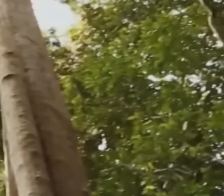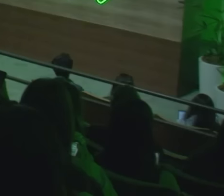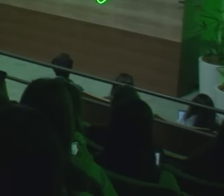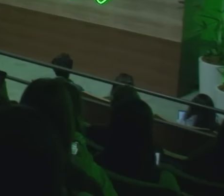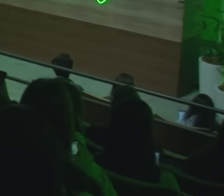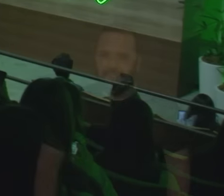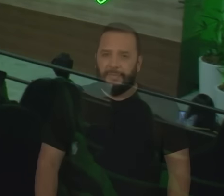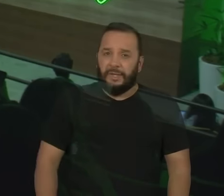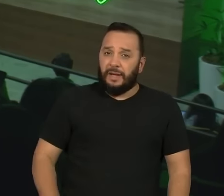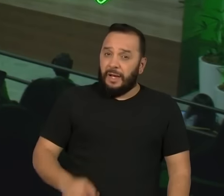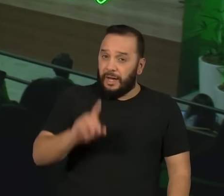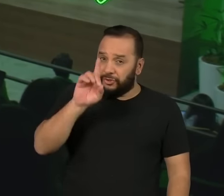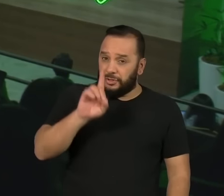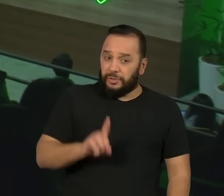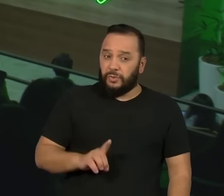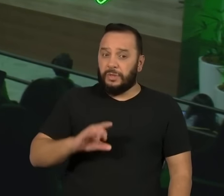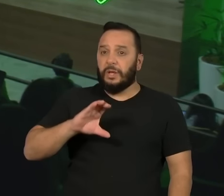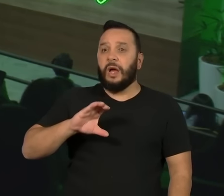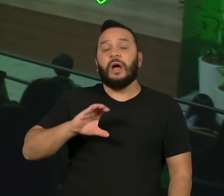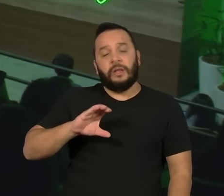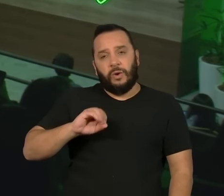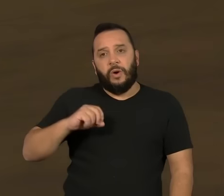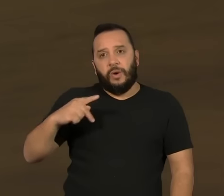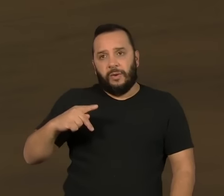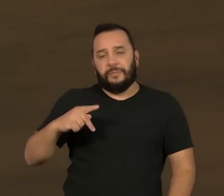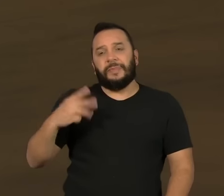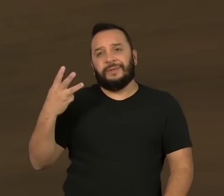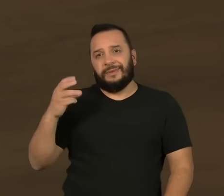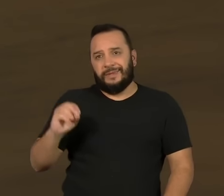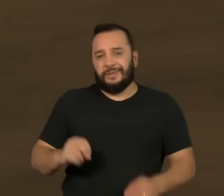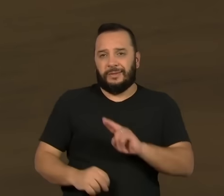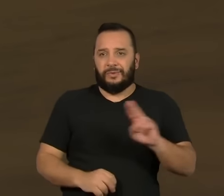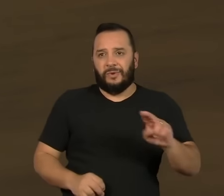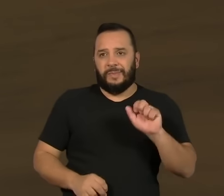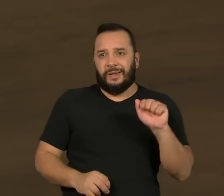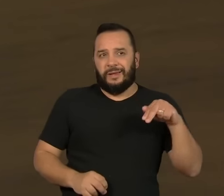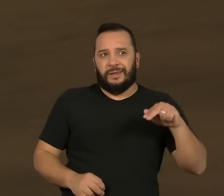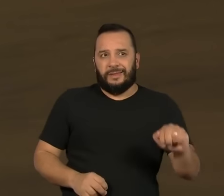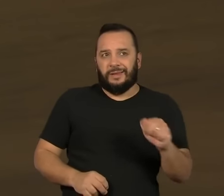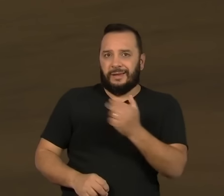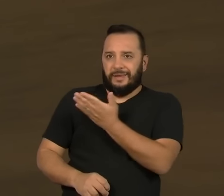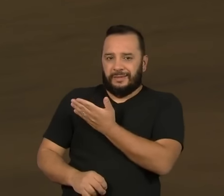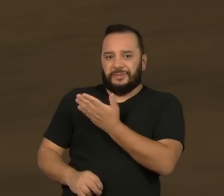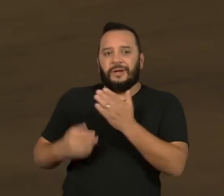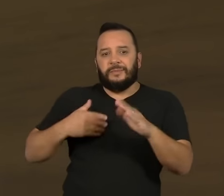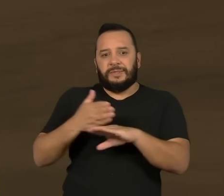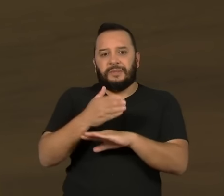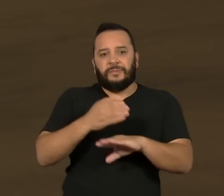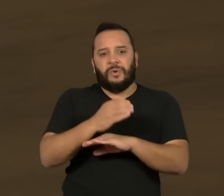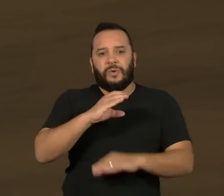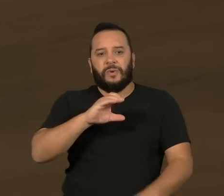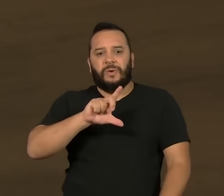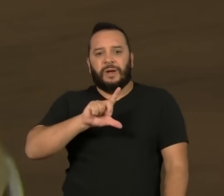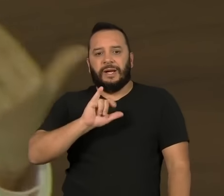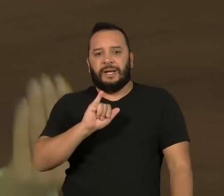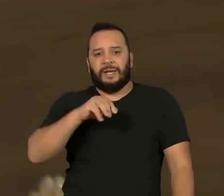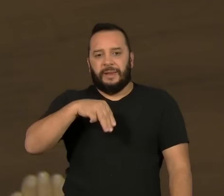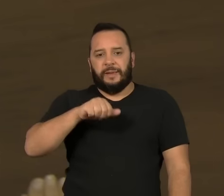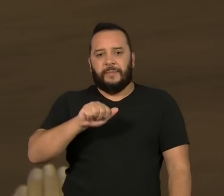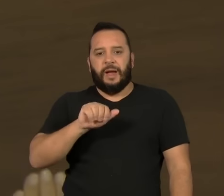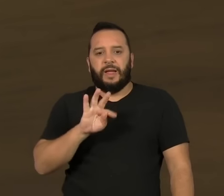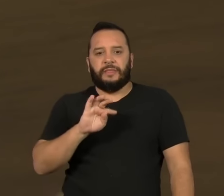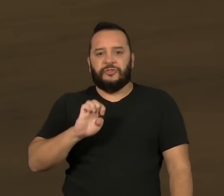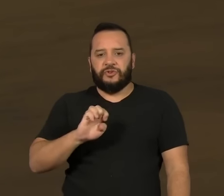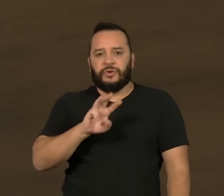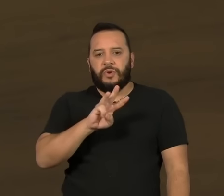A diretora executiva da COP30, Ana Toni, participou em São Paulo do Climate Week, evento que debateu os